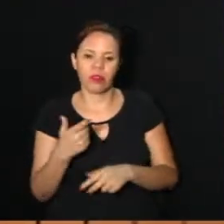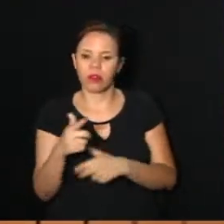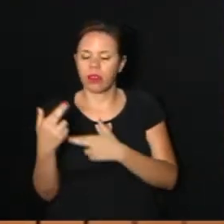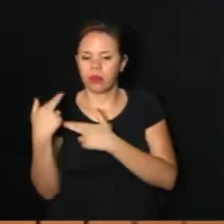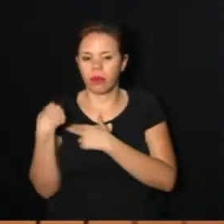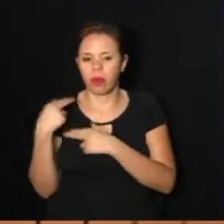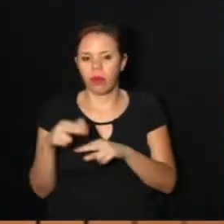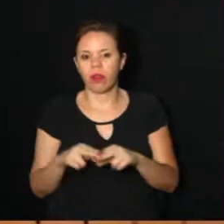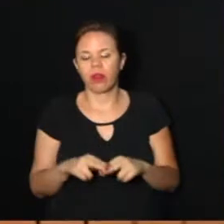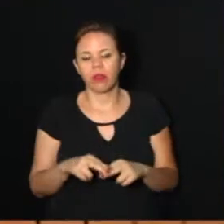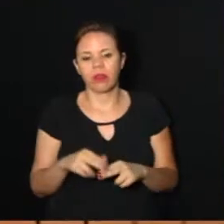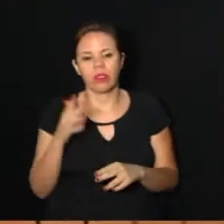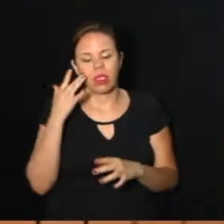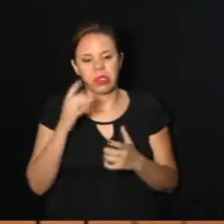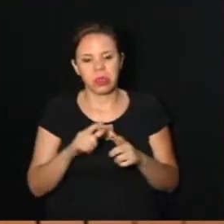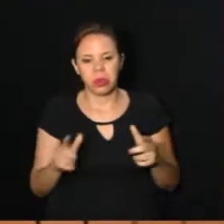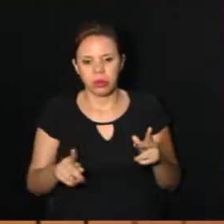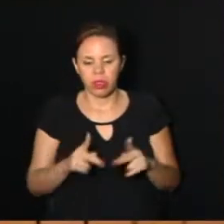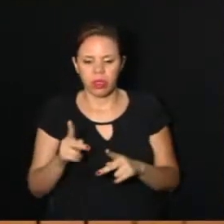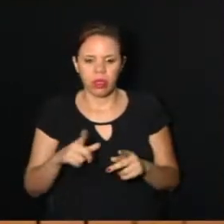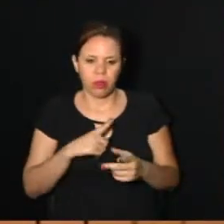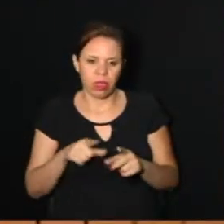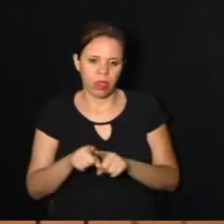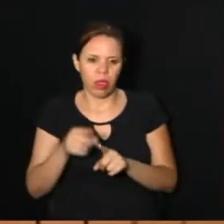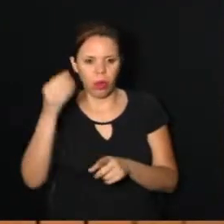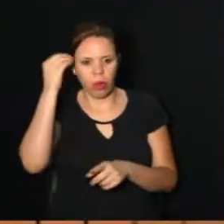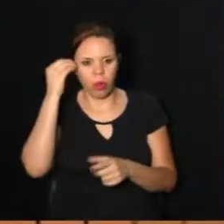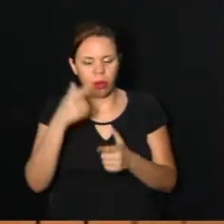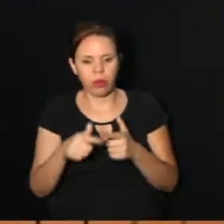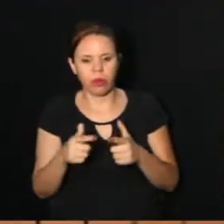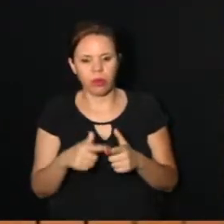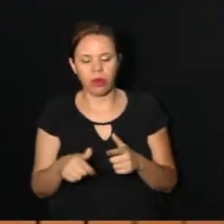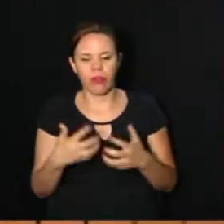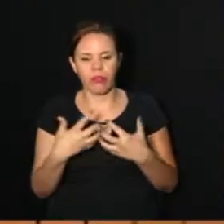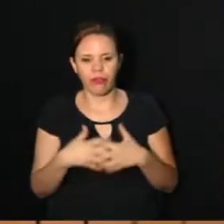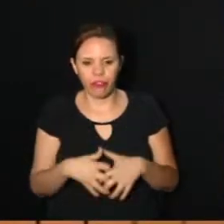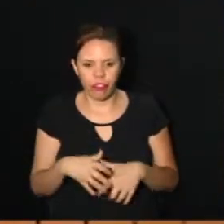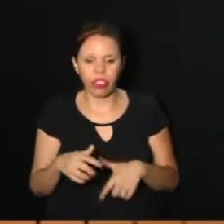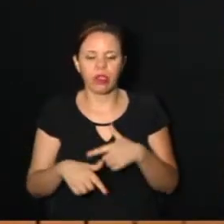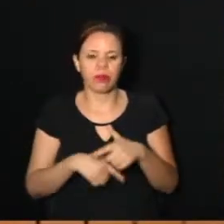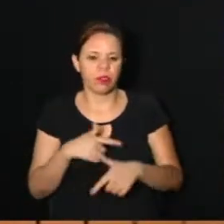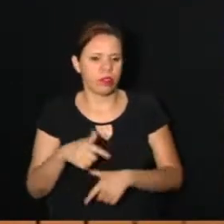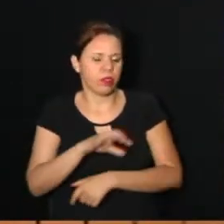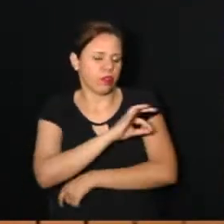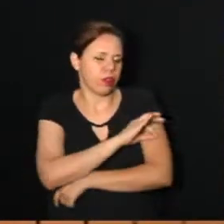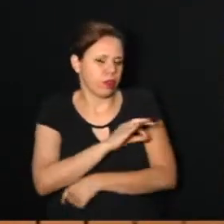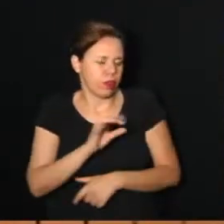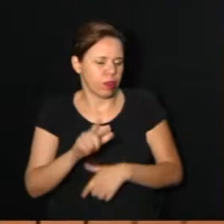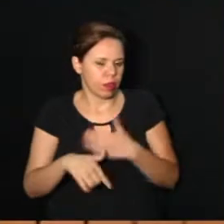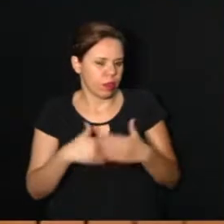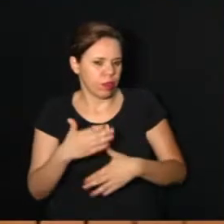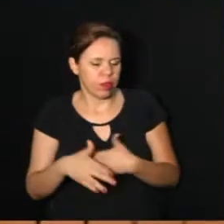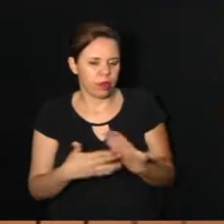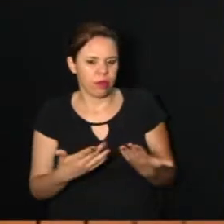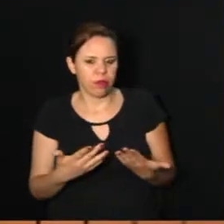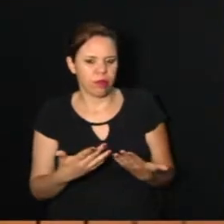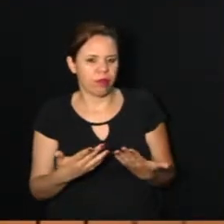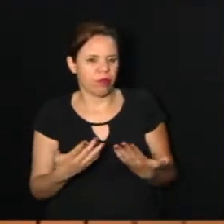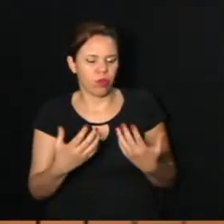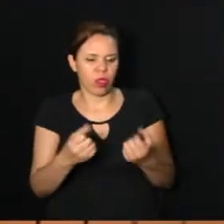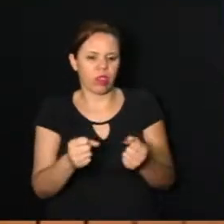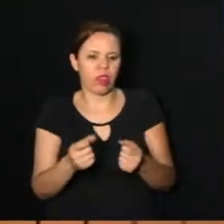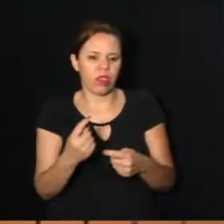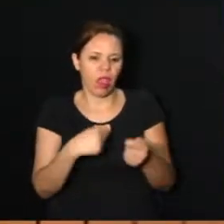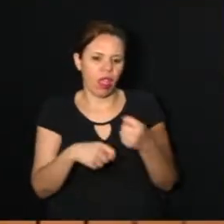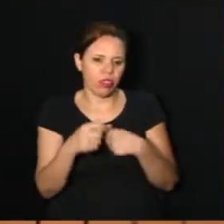ocasiona um distúrbio enorme em termos de funcionabilidade do poder público e, consequentemente, um desapreço aí à atividade econômica, que